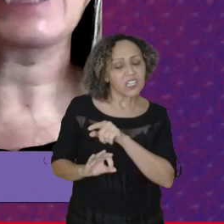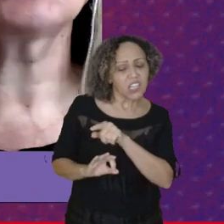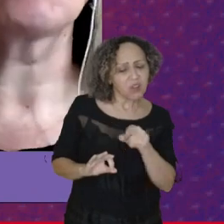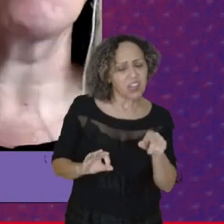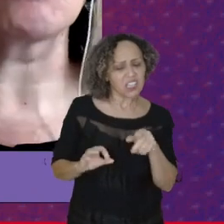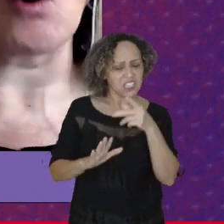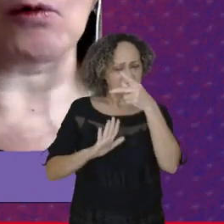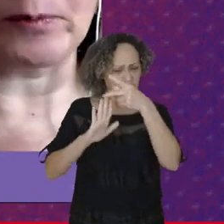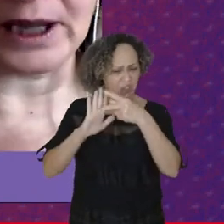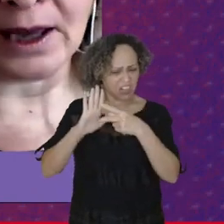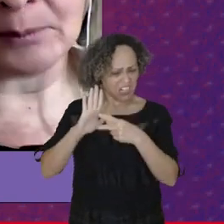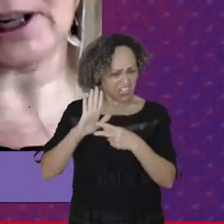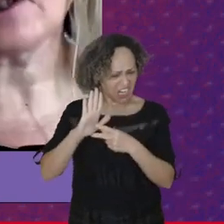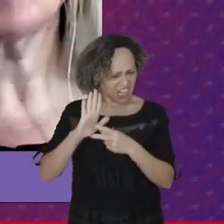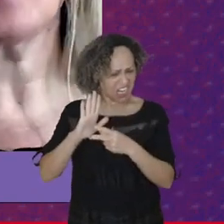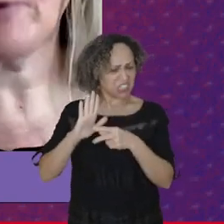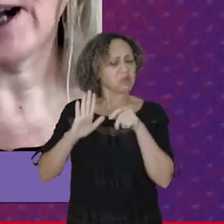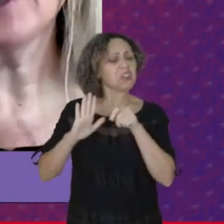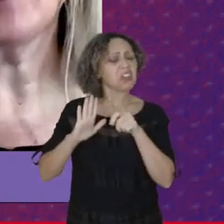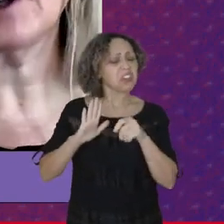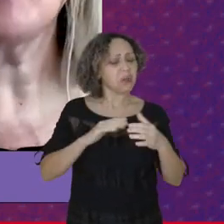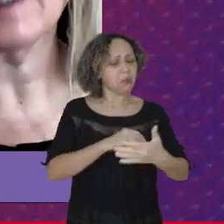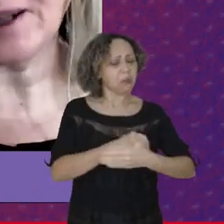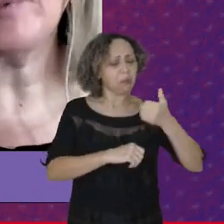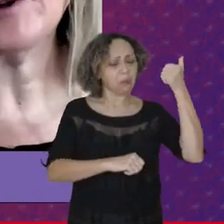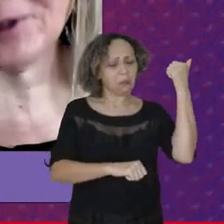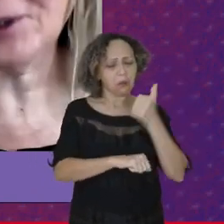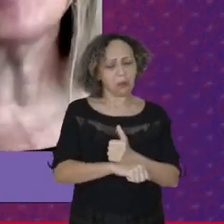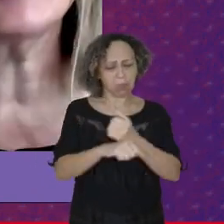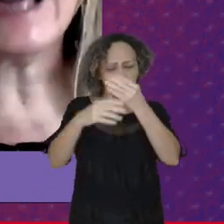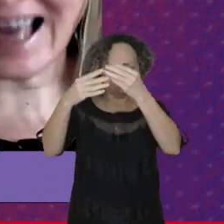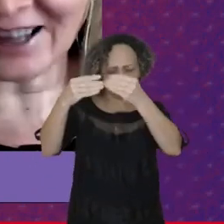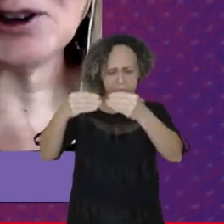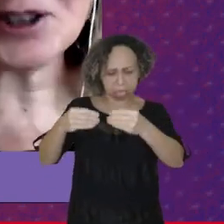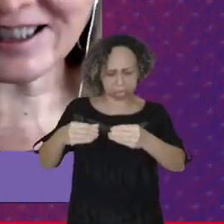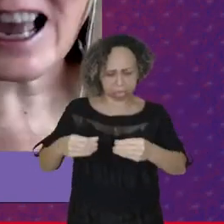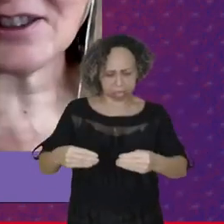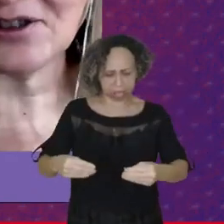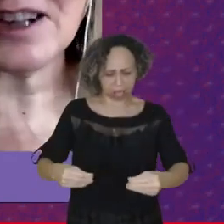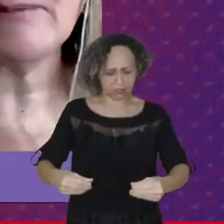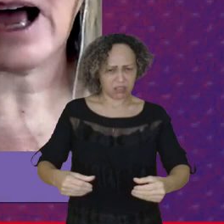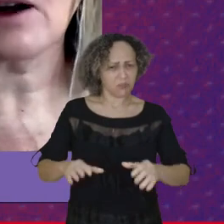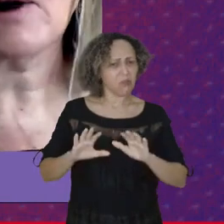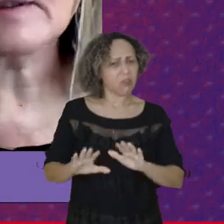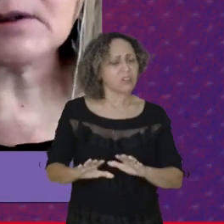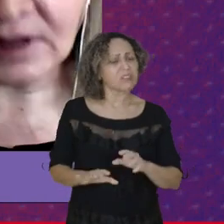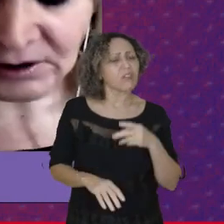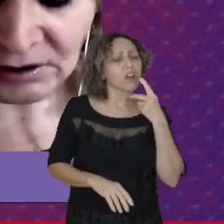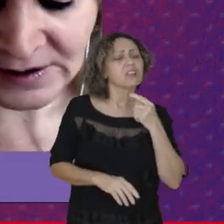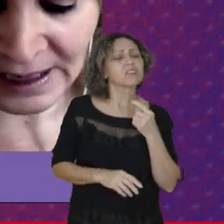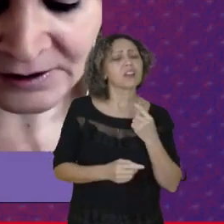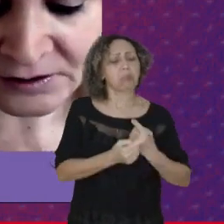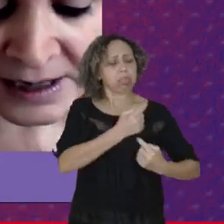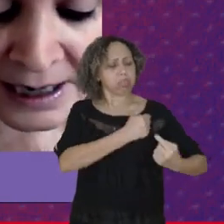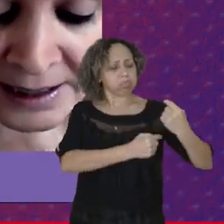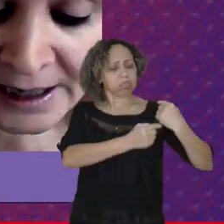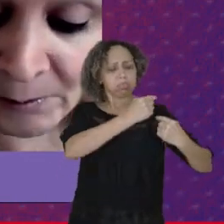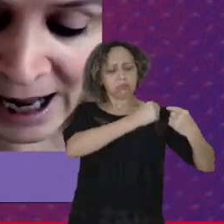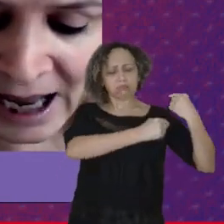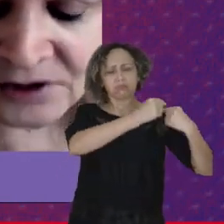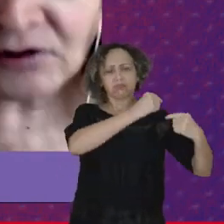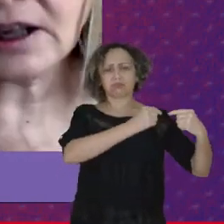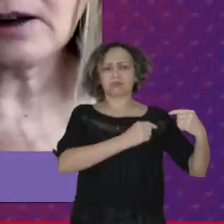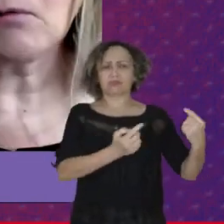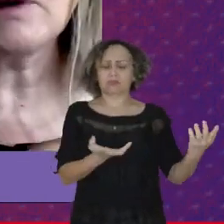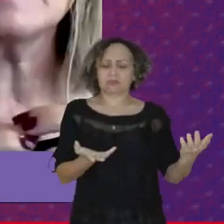estancado, barrado com o golpe. Porque a gente está falando aqui, você está perguntando de retrocessos, né, Maia? Quais são os retrocessos?